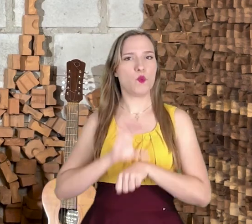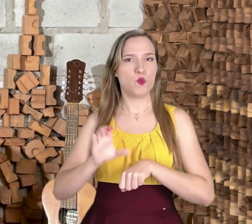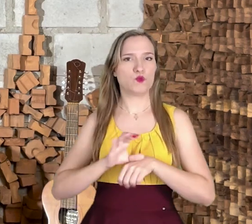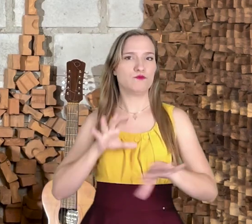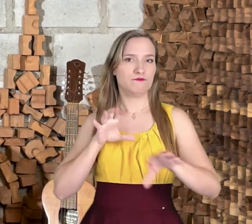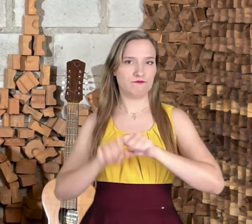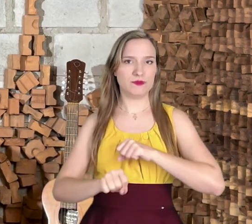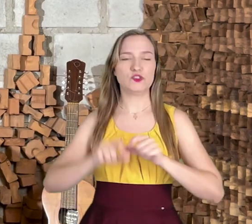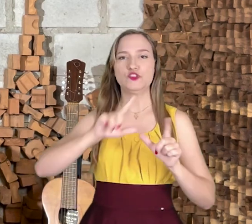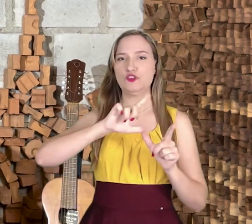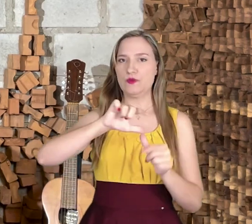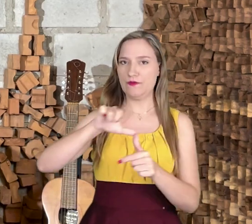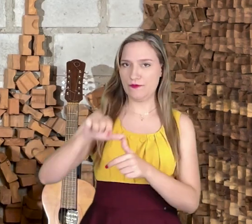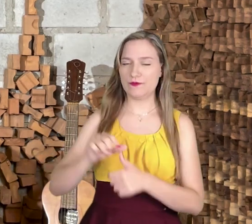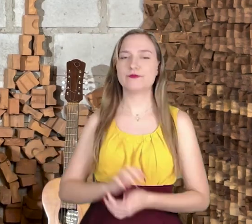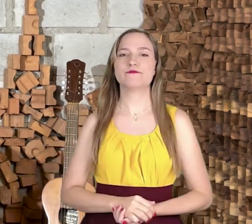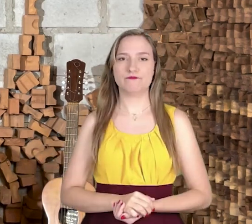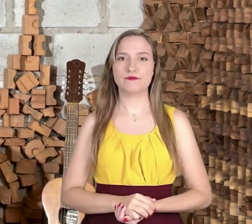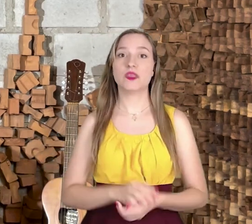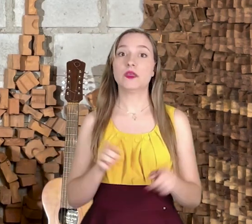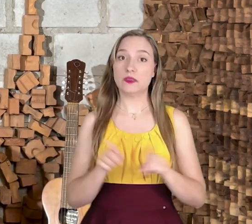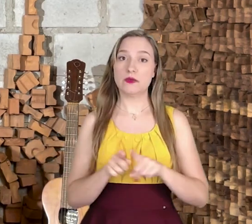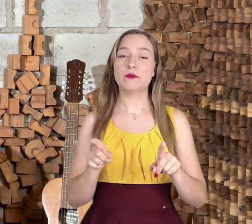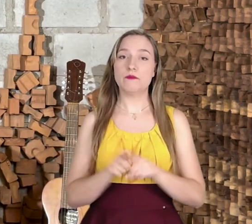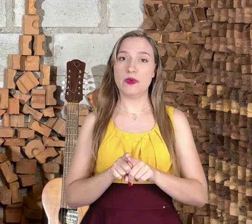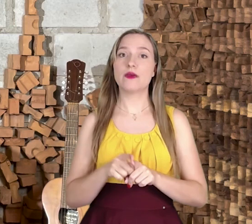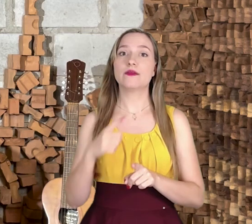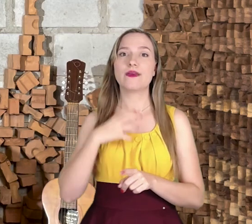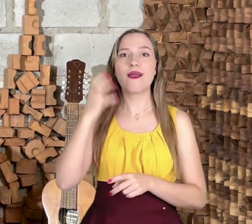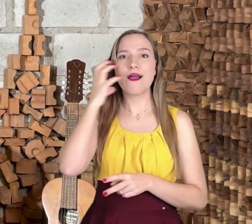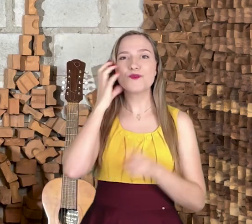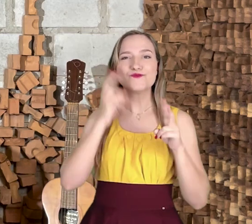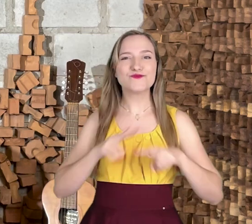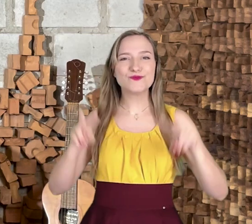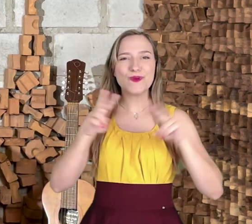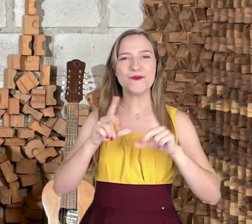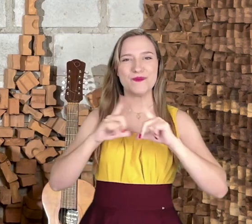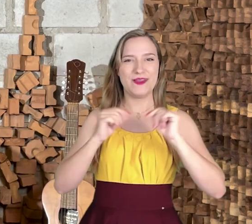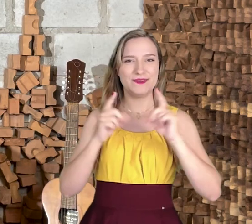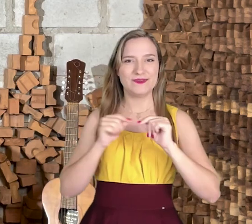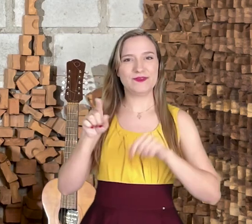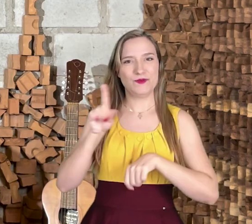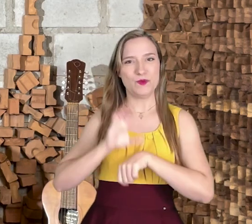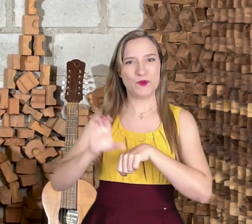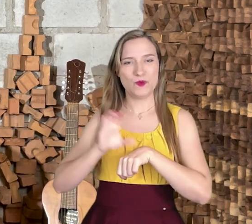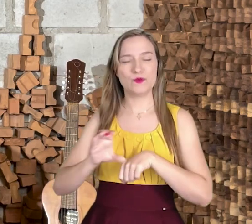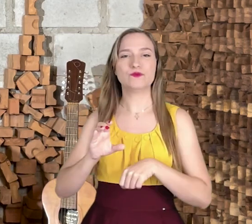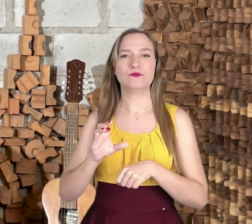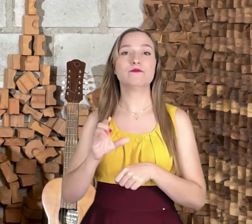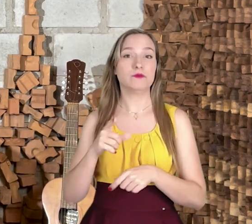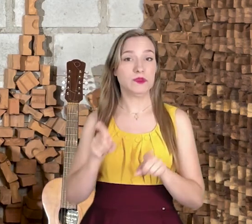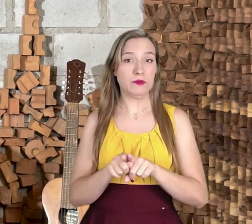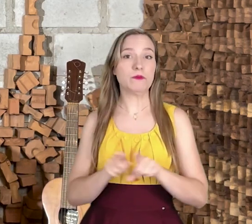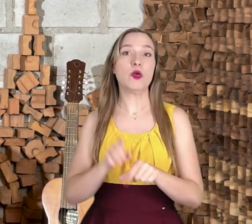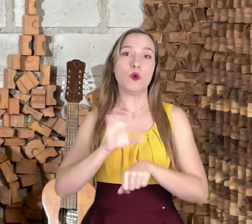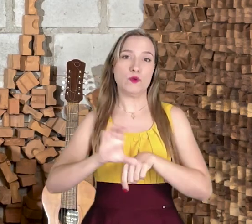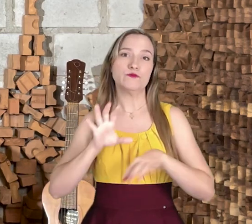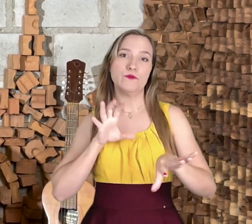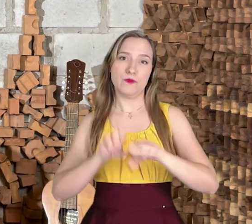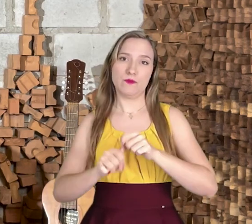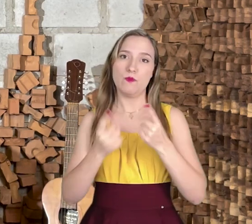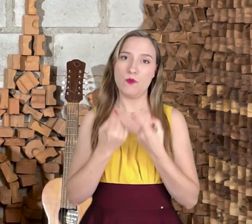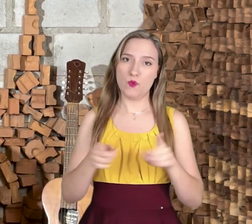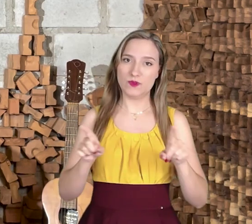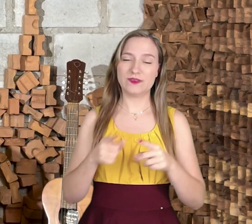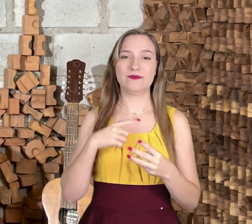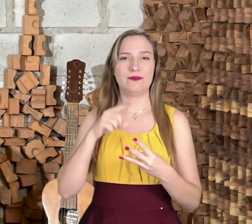Eu fiz audiovisual também em Brasília. E recentemente estava cursando licenciatura em Música também. Então, tive